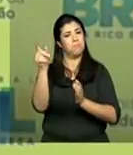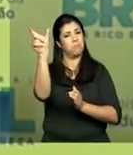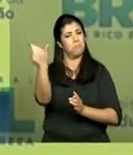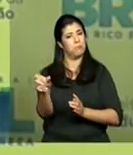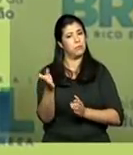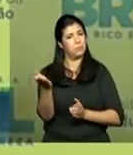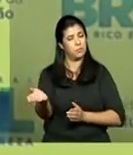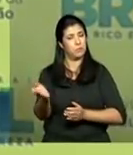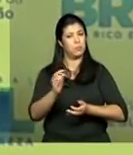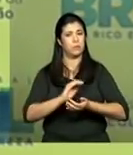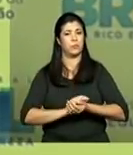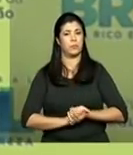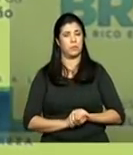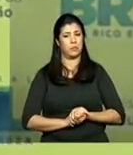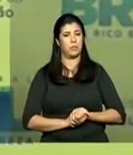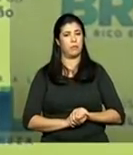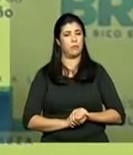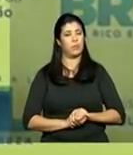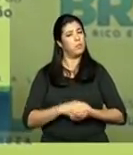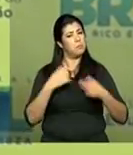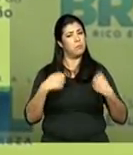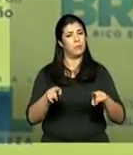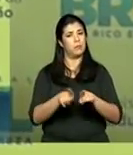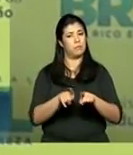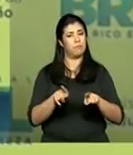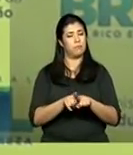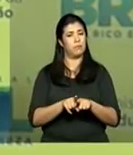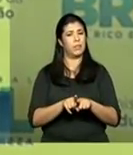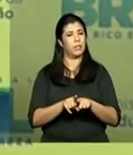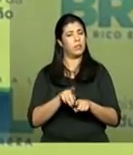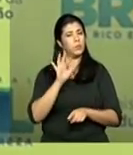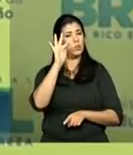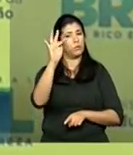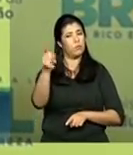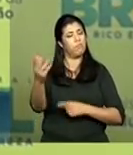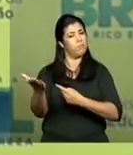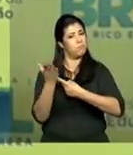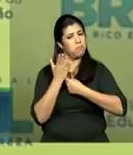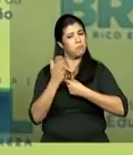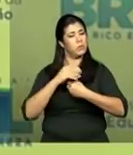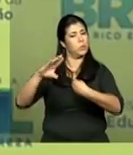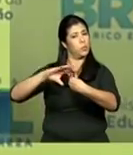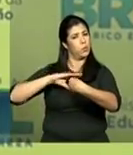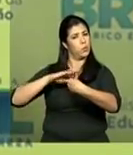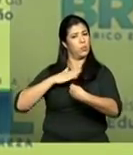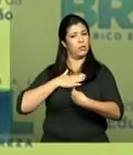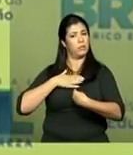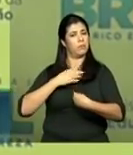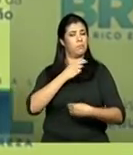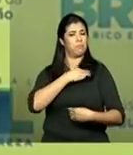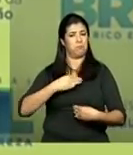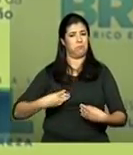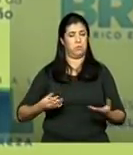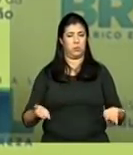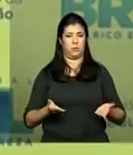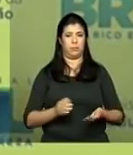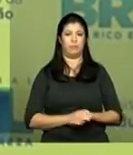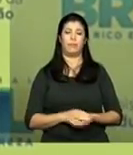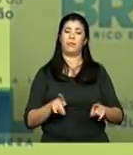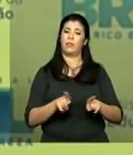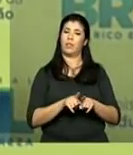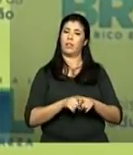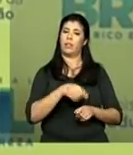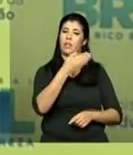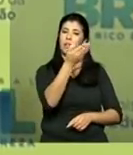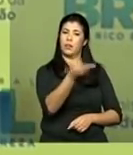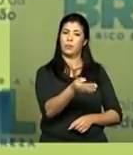e vou precisar da sua ajuda, da sua orientação. Minha cara ministra